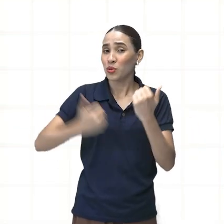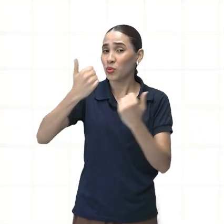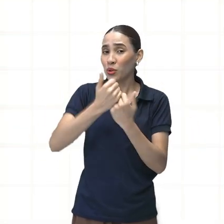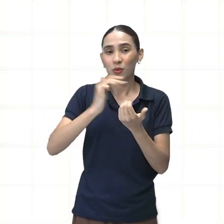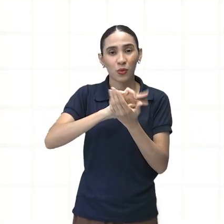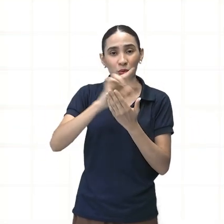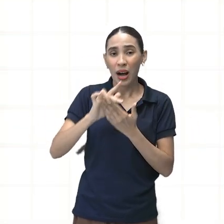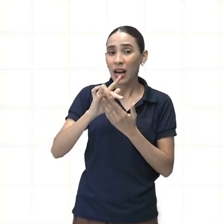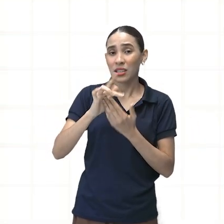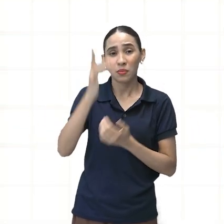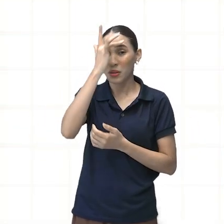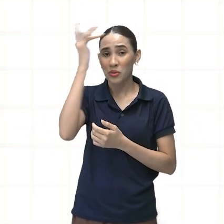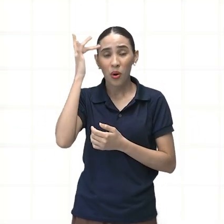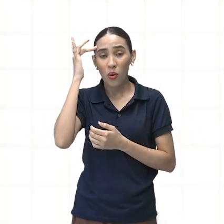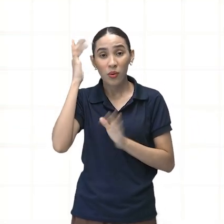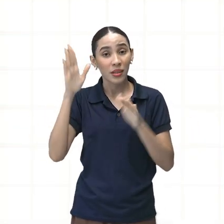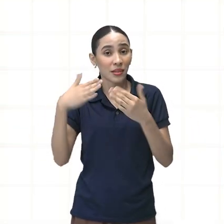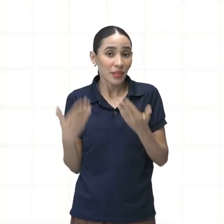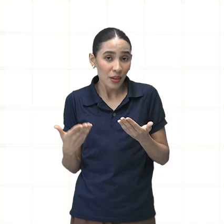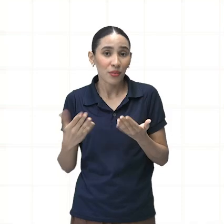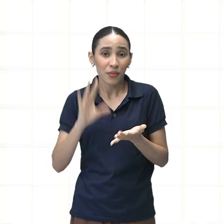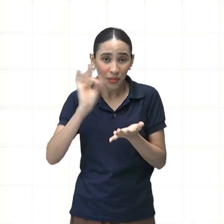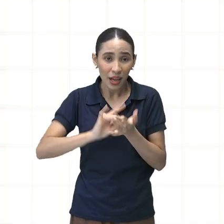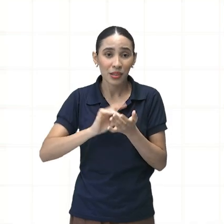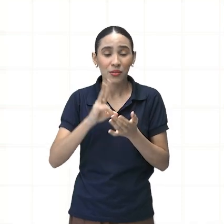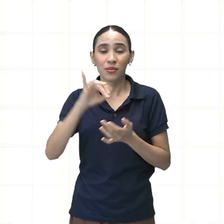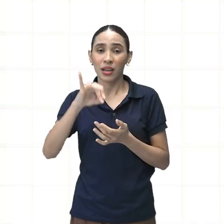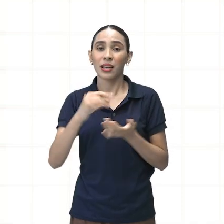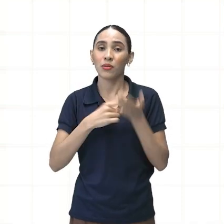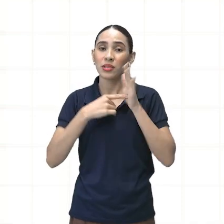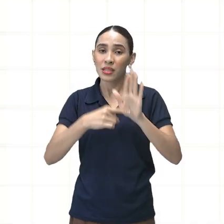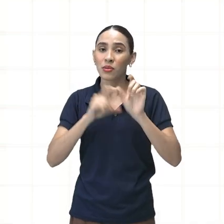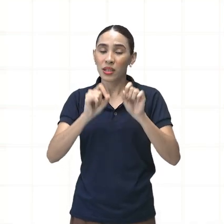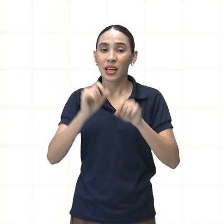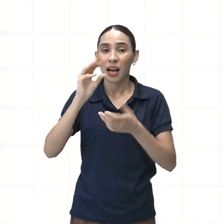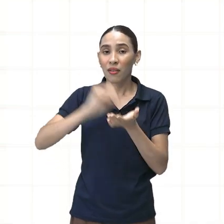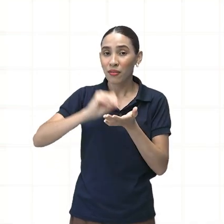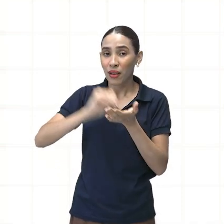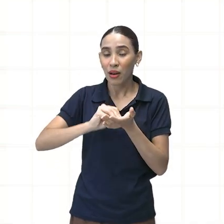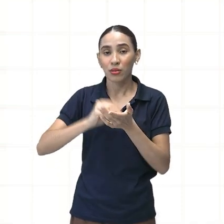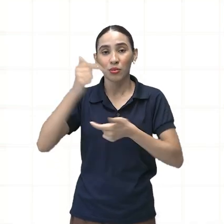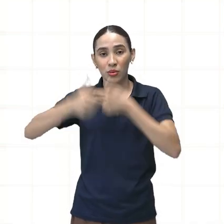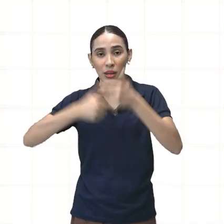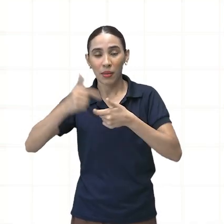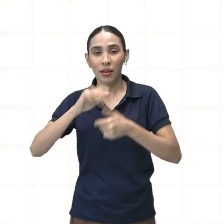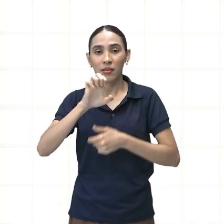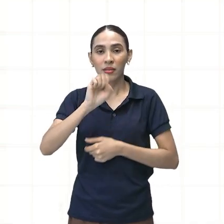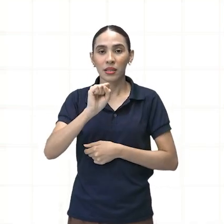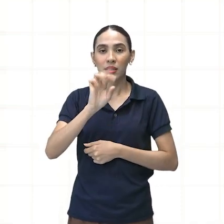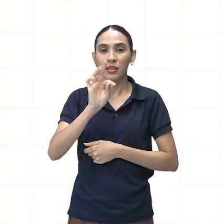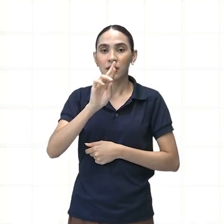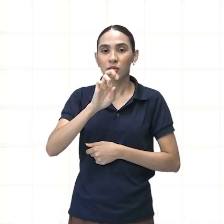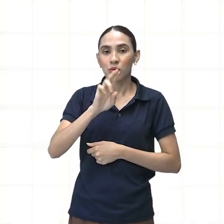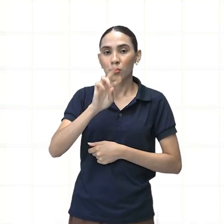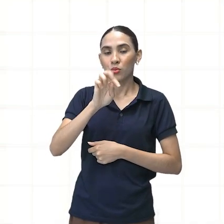trabalho de vários homens. Então, obviamente, isso vai levar ali ao chamado desemprego estrutural no campo. Muitos trabalhadores do campo